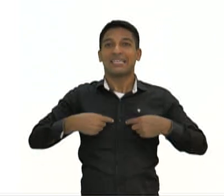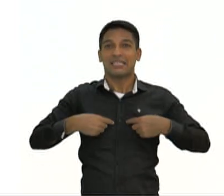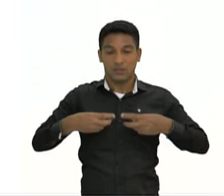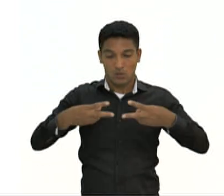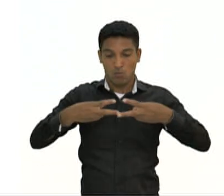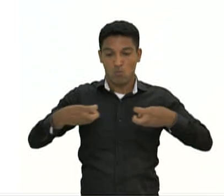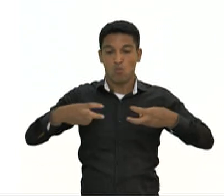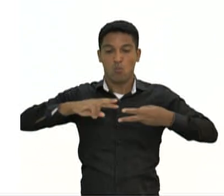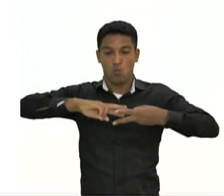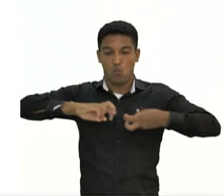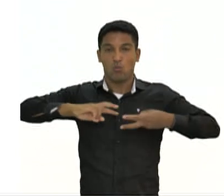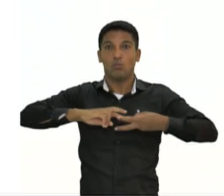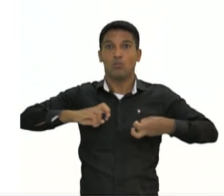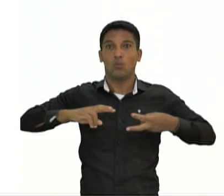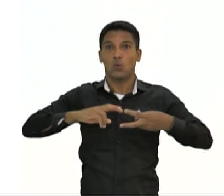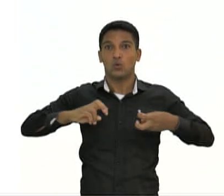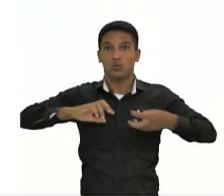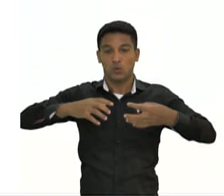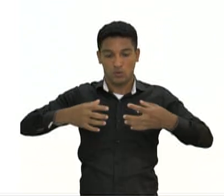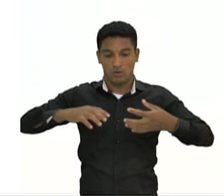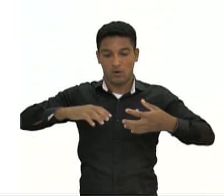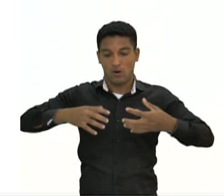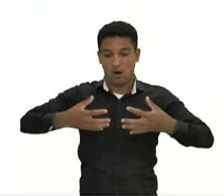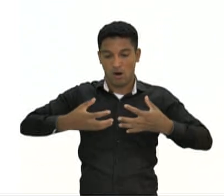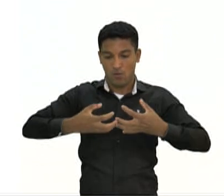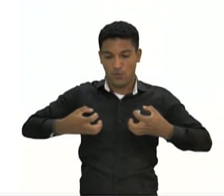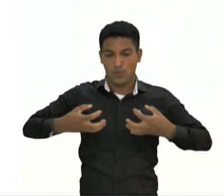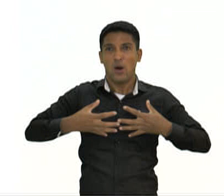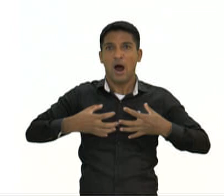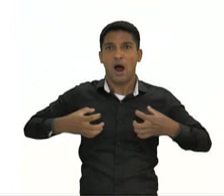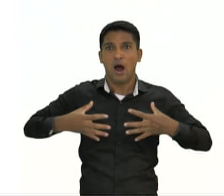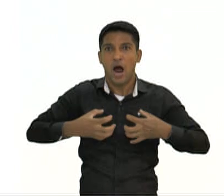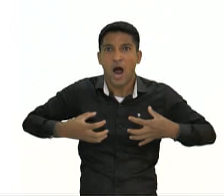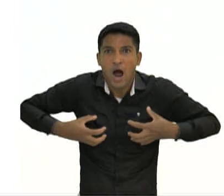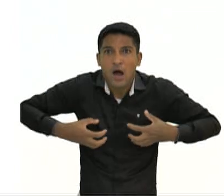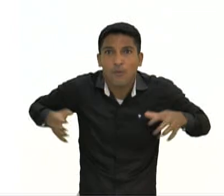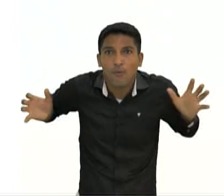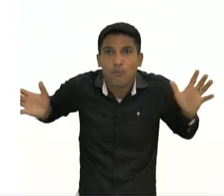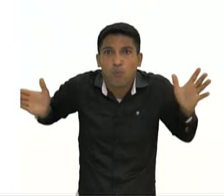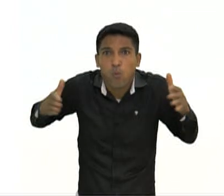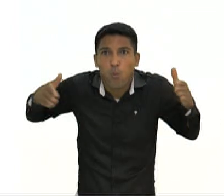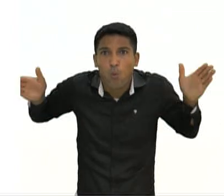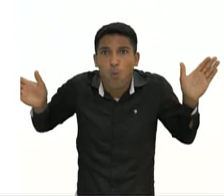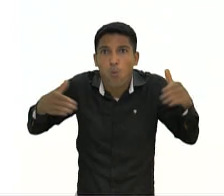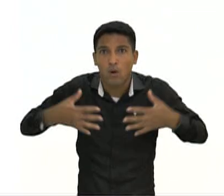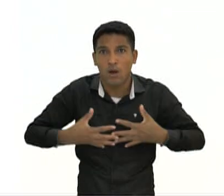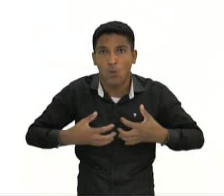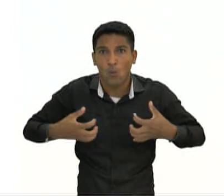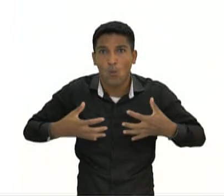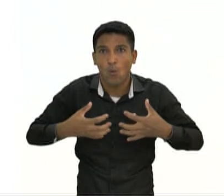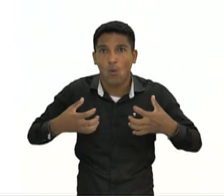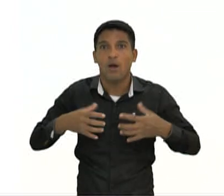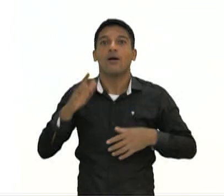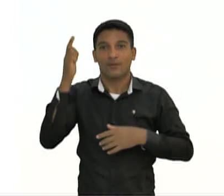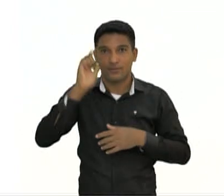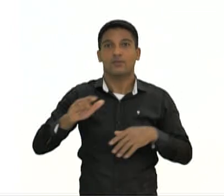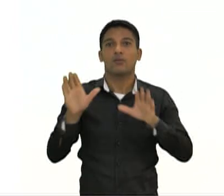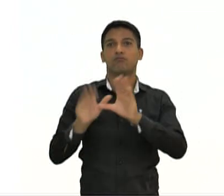o voo dessa ave. Tá? Então, aí está mais uma adaptação que esse ser vivo, que esse grupo teve ao